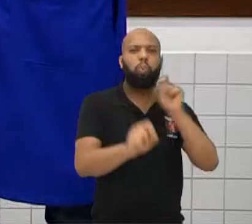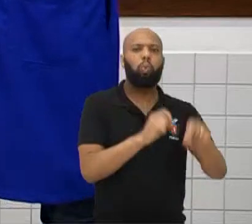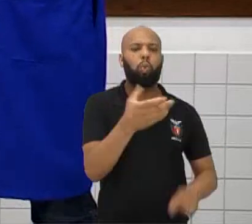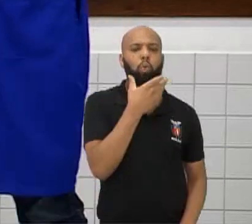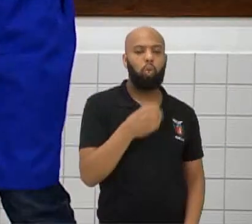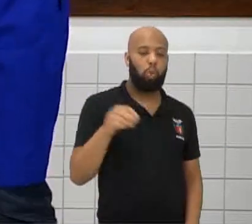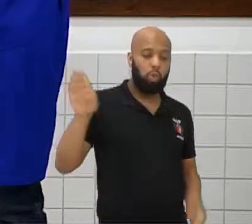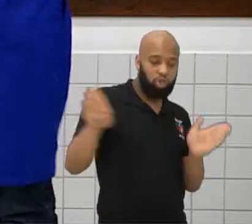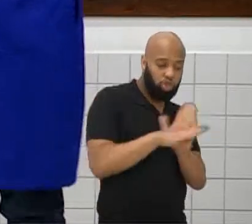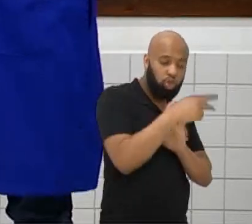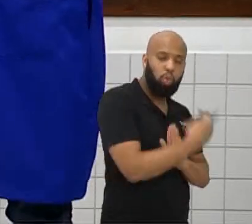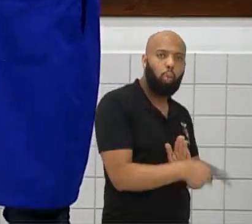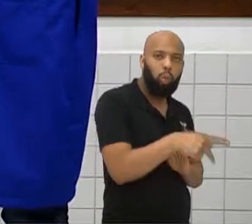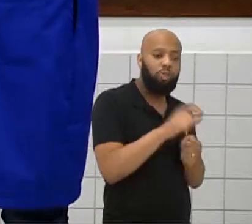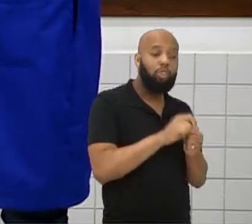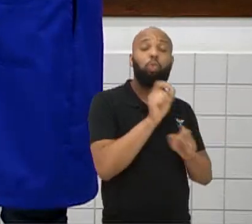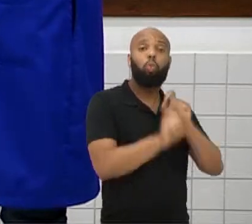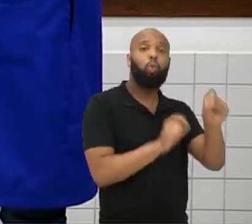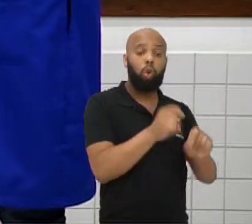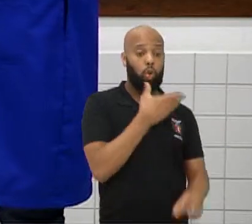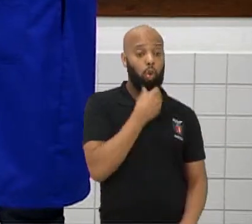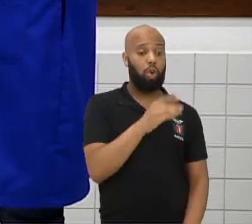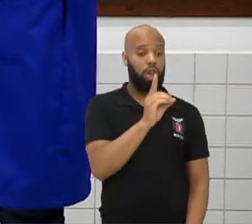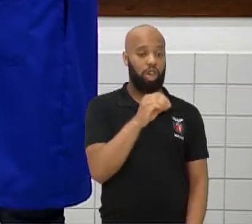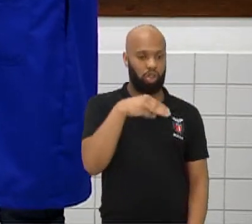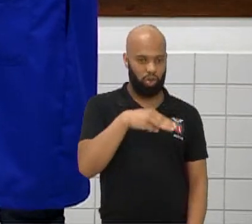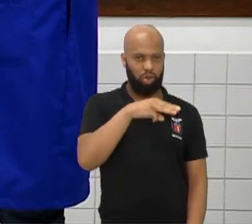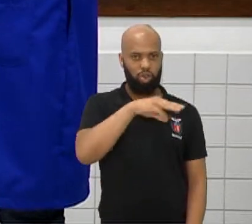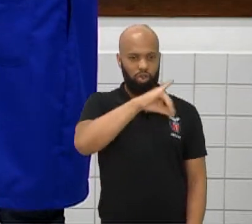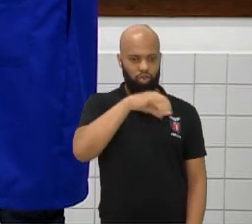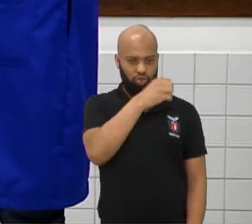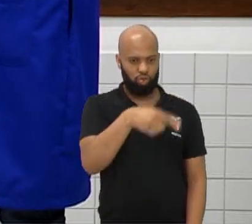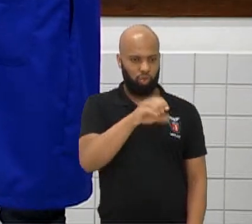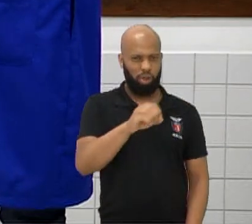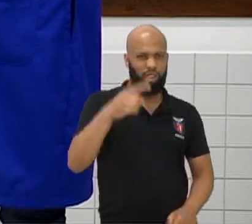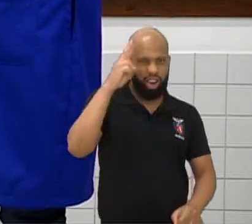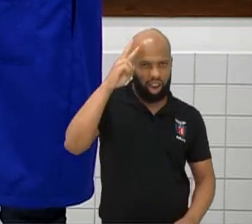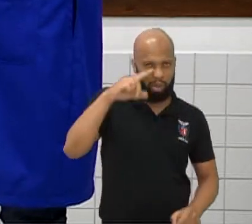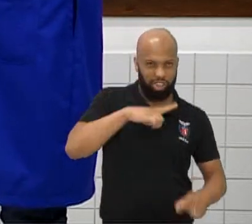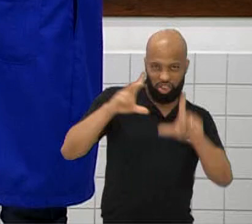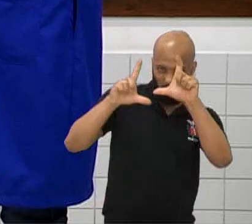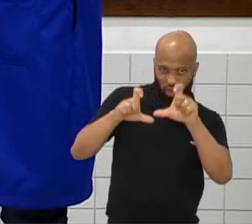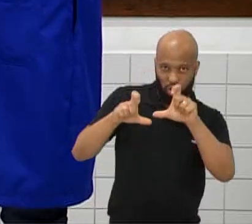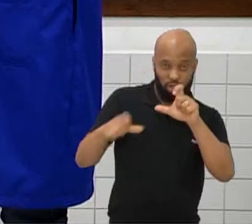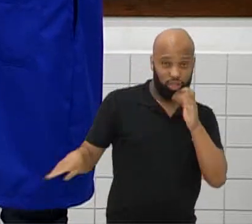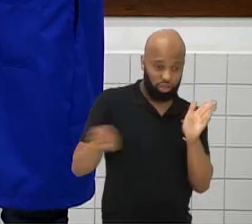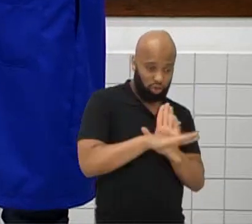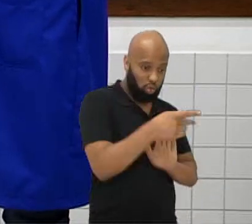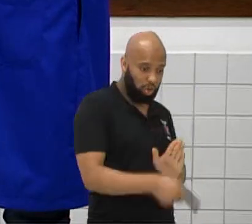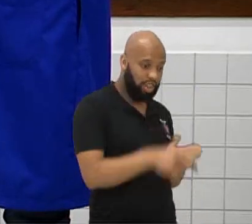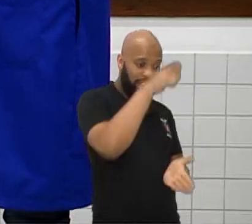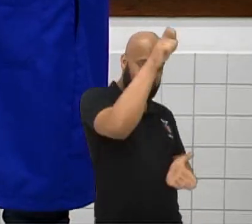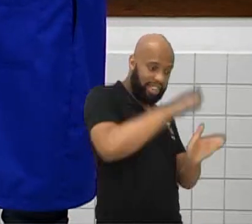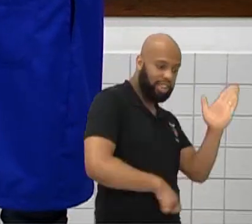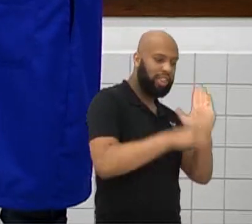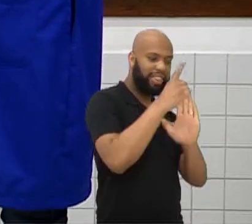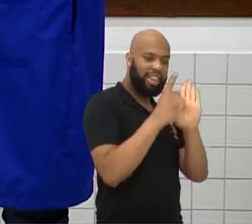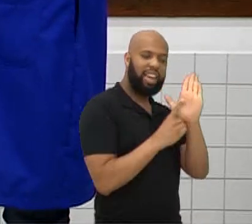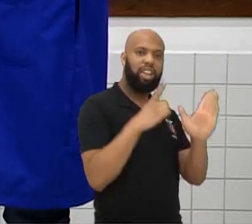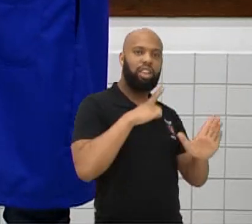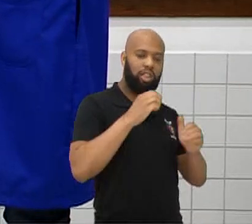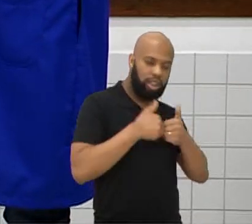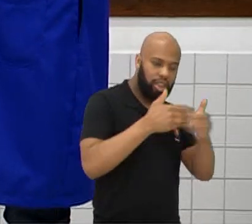quando chegou aqui ao Brasil? A primeira coisa que ele fez, com 6 dias apenas de chegada, ele assinou o decreto que fazia